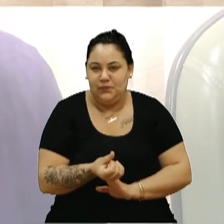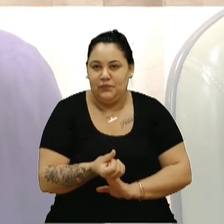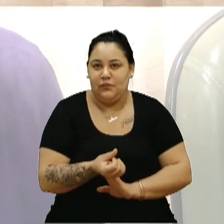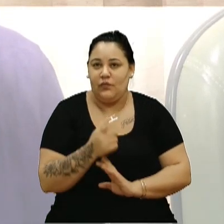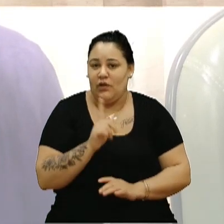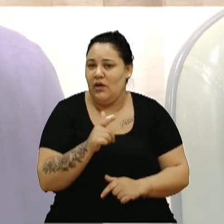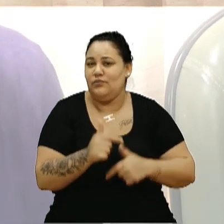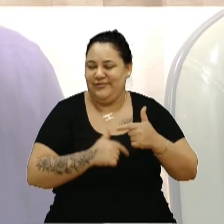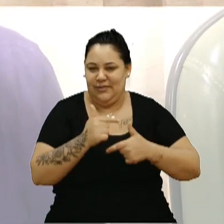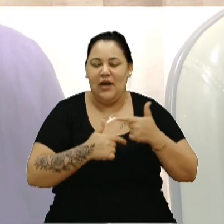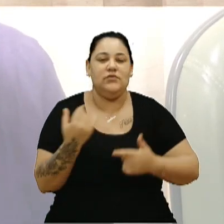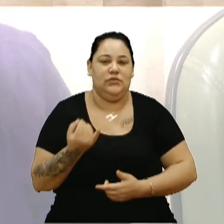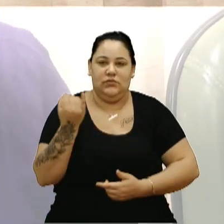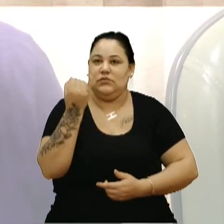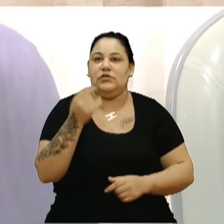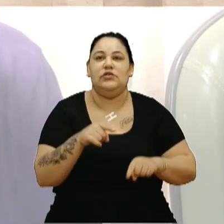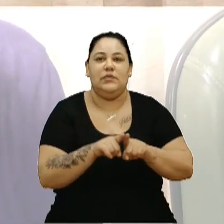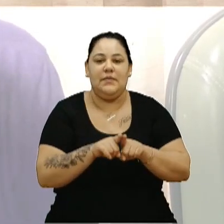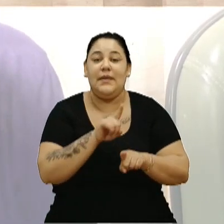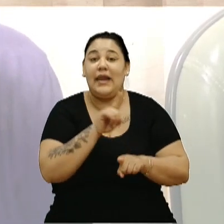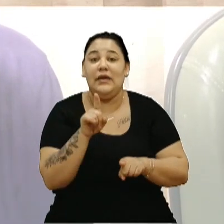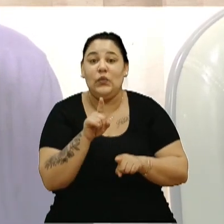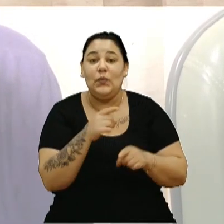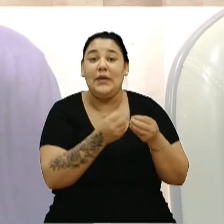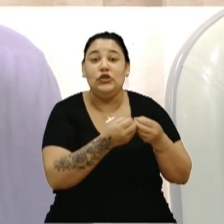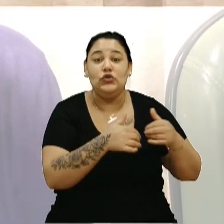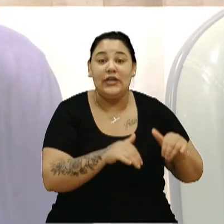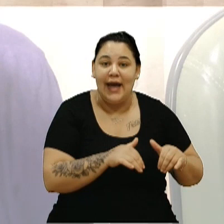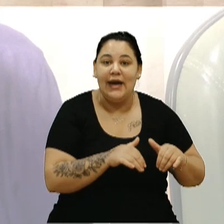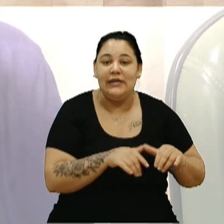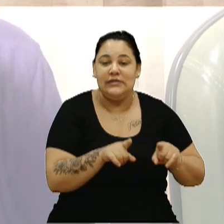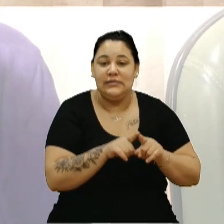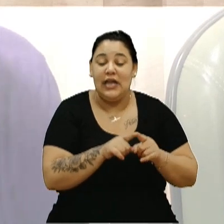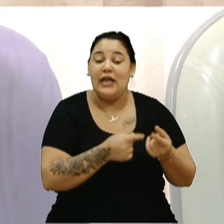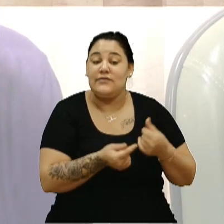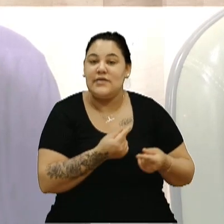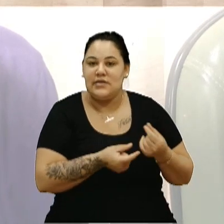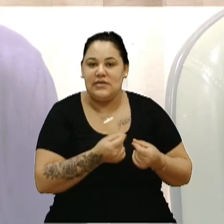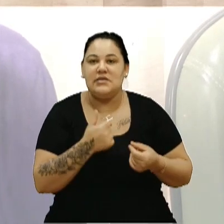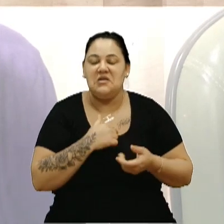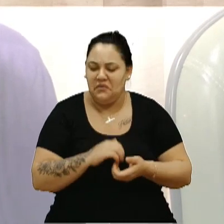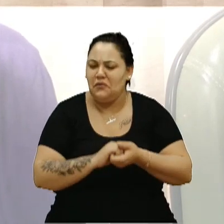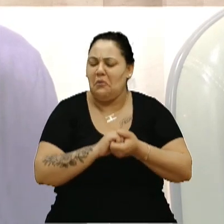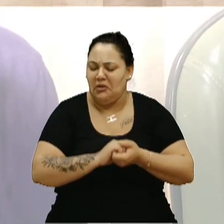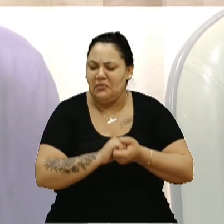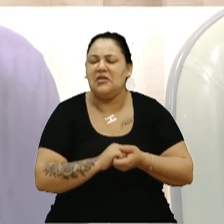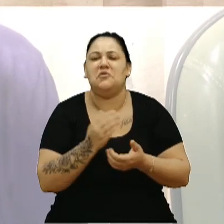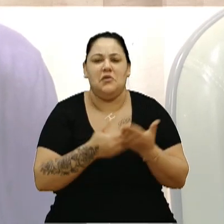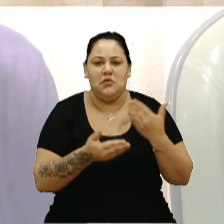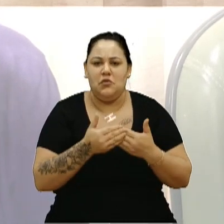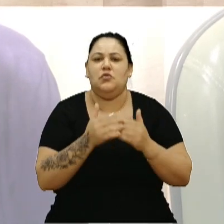um trabalho importante para não comprometer também as finanças. Então, cumprimentos a toda a equipe